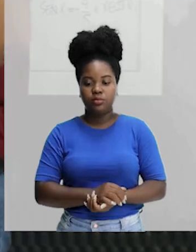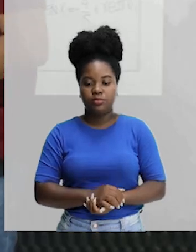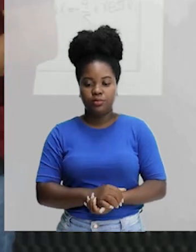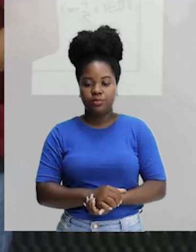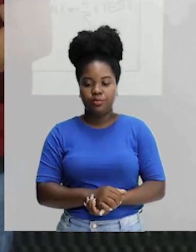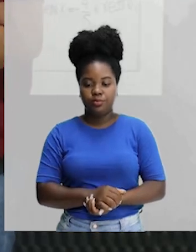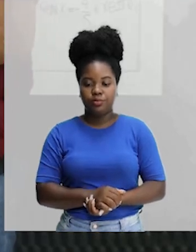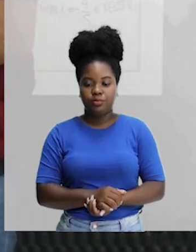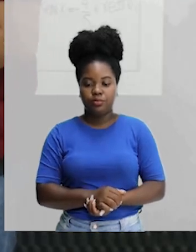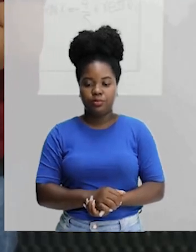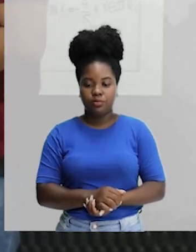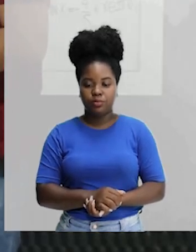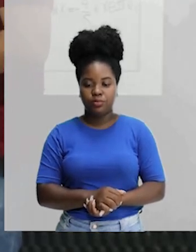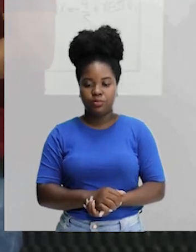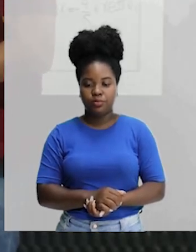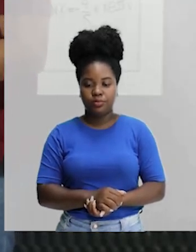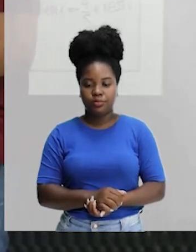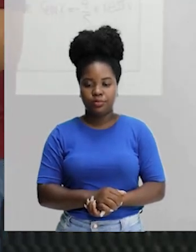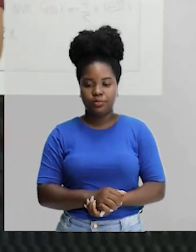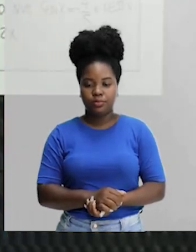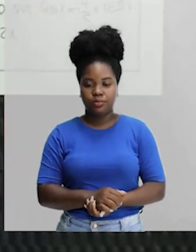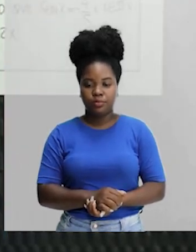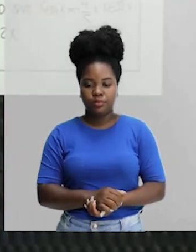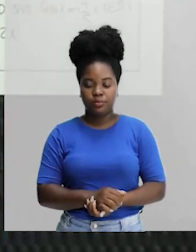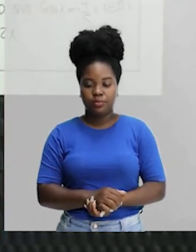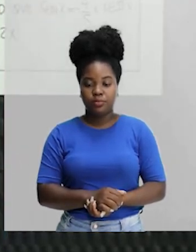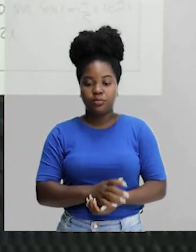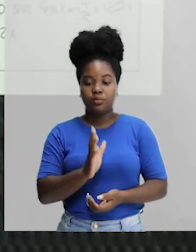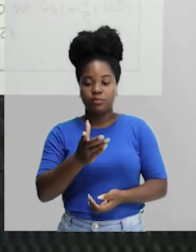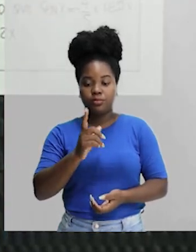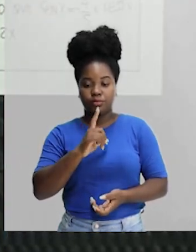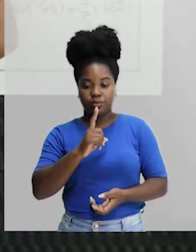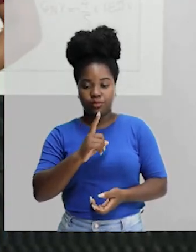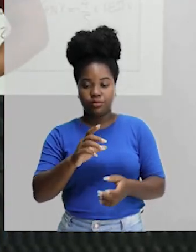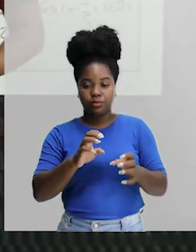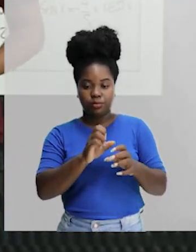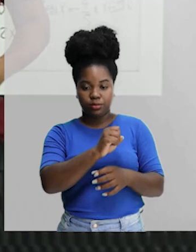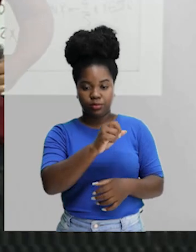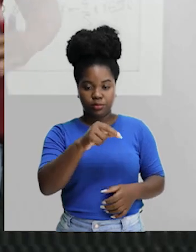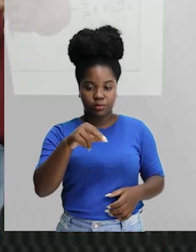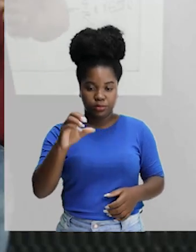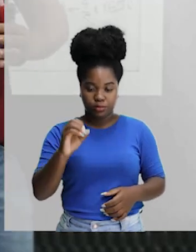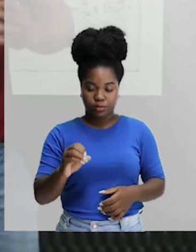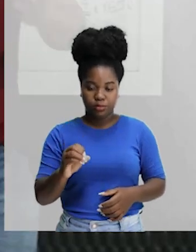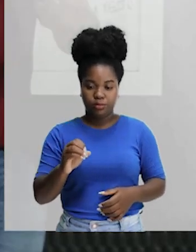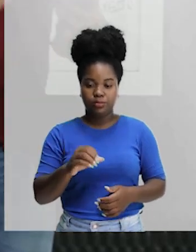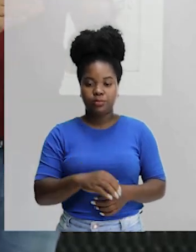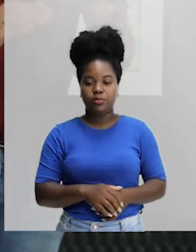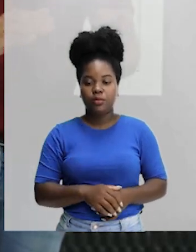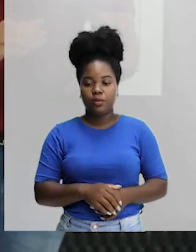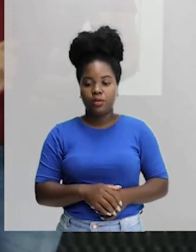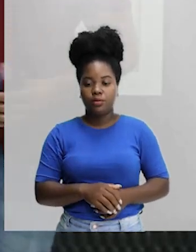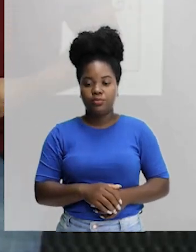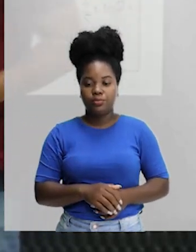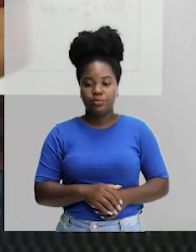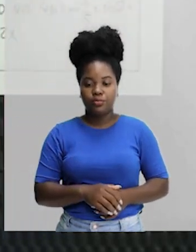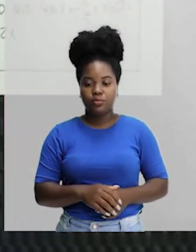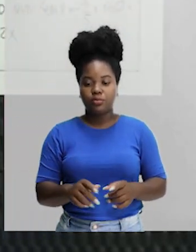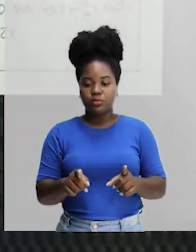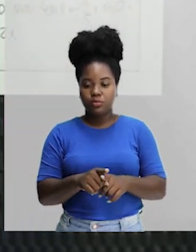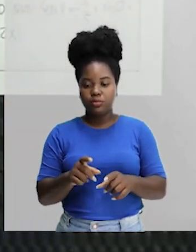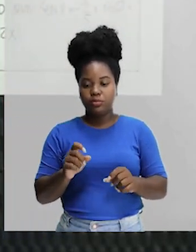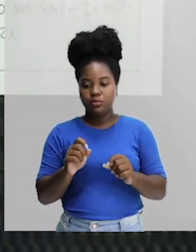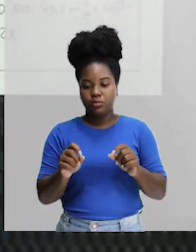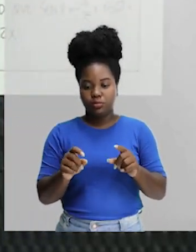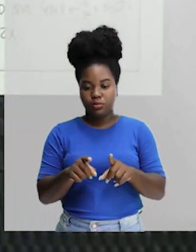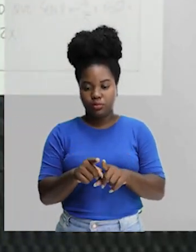aqui. Bom, turminha, mas já temos uma fórmula aí do seno, de como calcular o seno de um arco duplo. Já temos